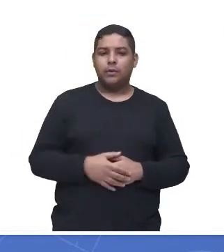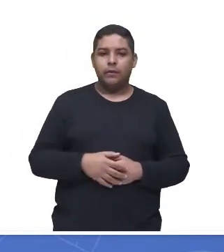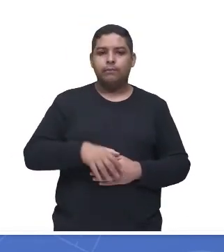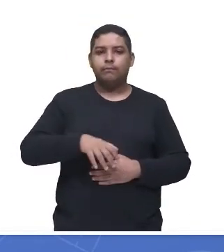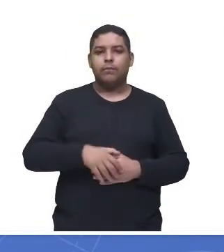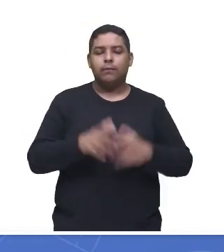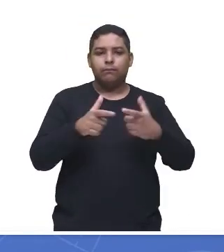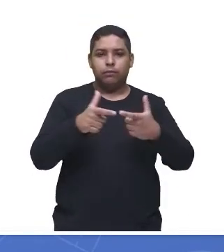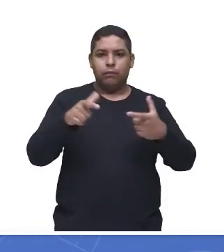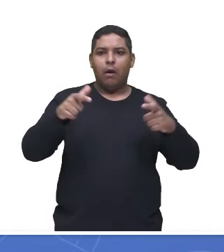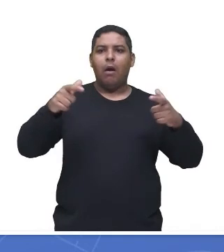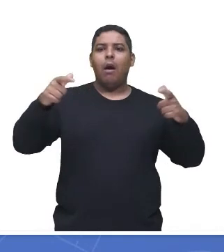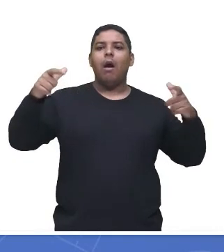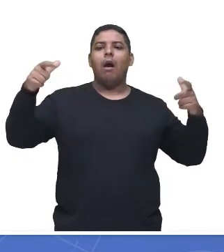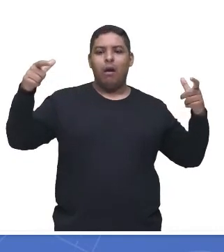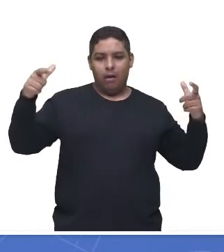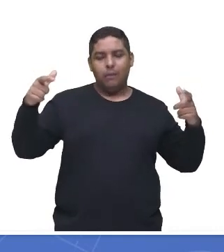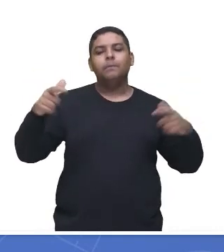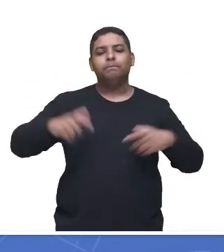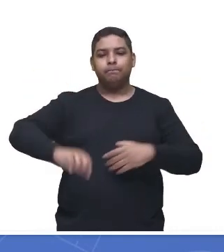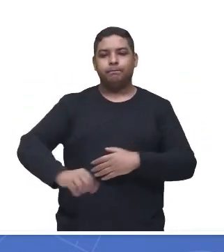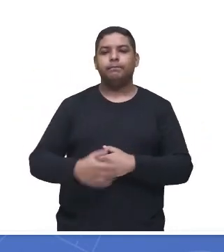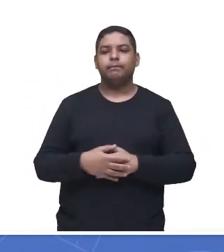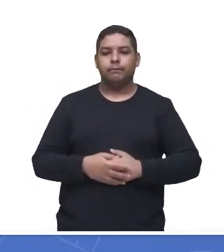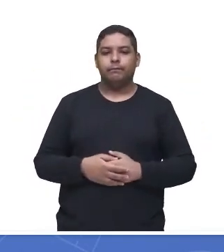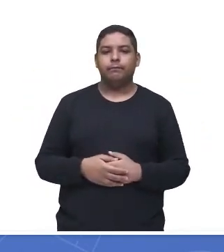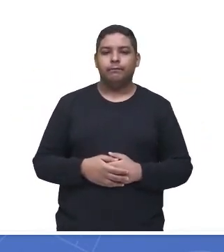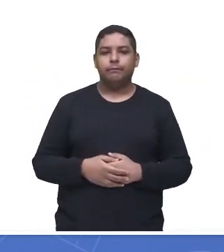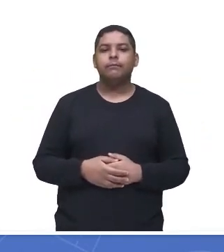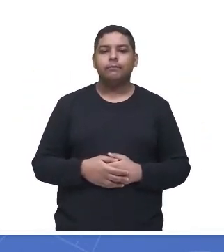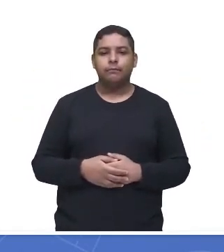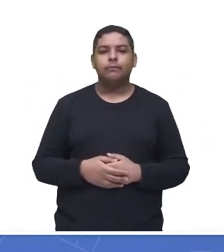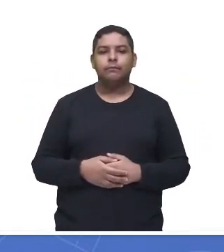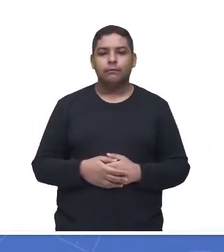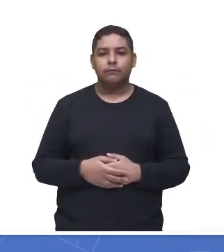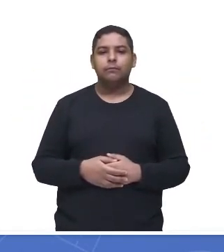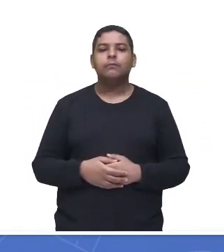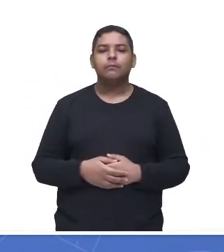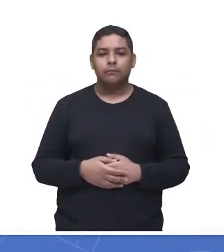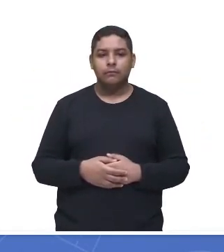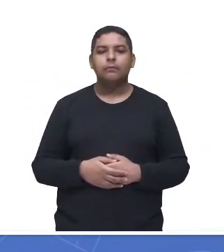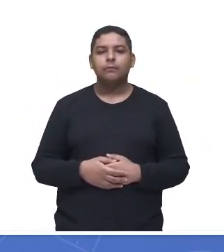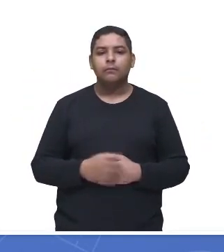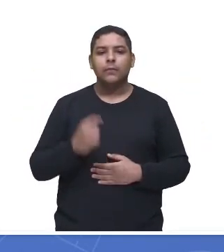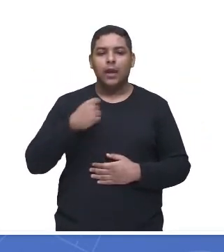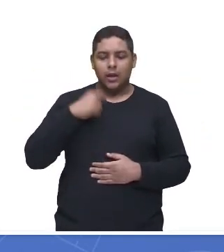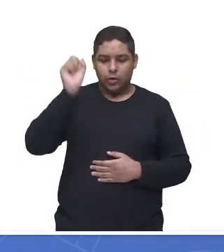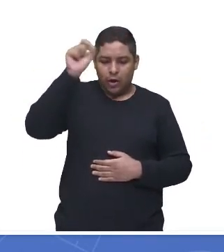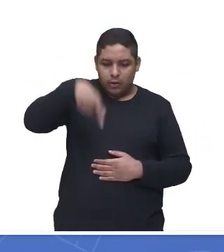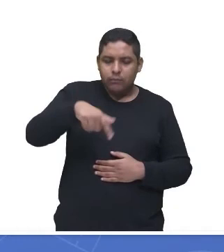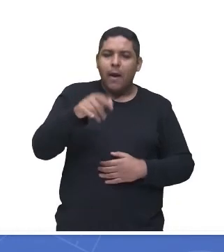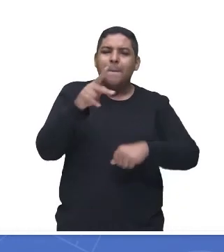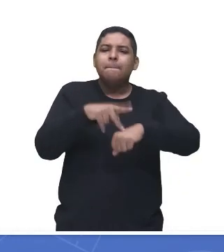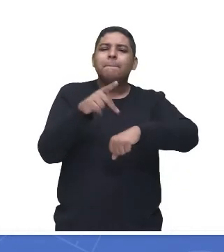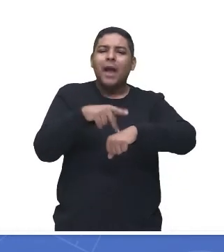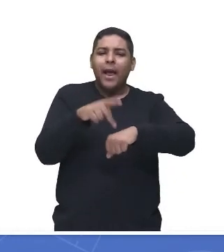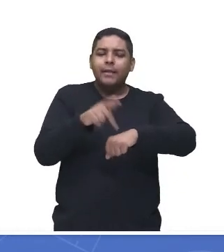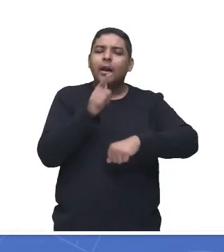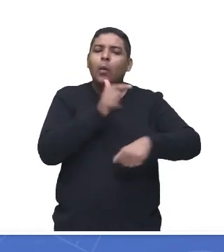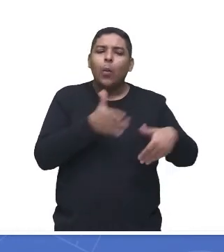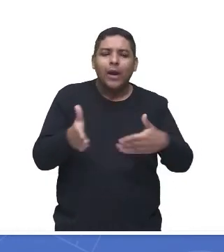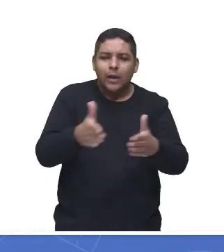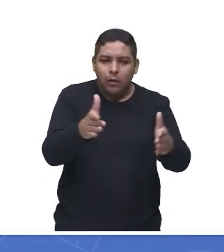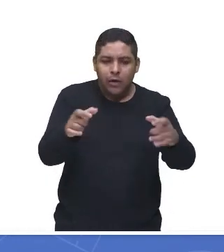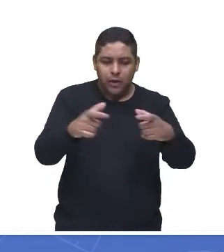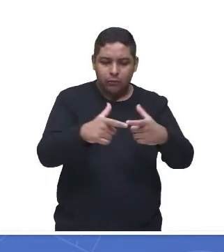se amplia. É como você jogar aquela pedrazinha no meio do rio, que vai fazendo aquelas ondas, vai ampliando, né?